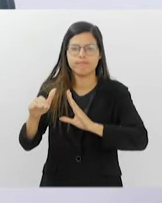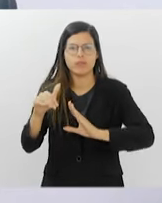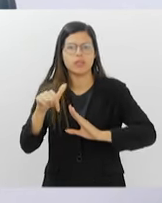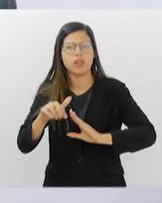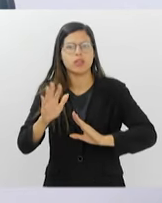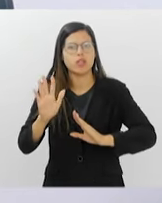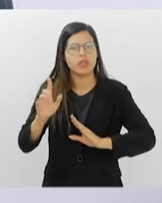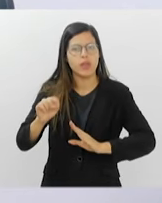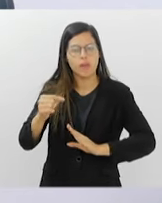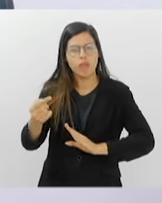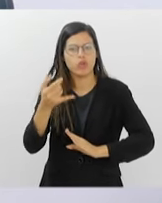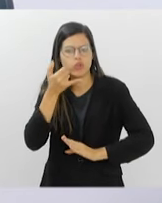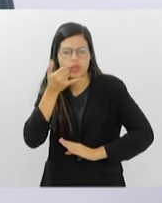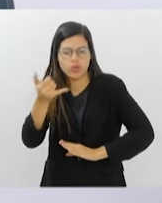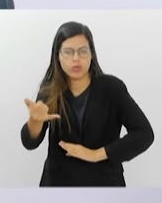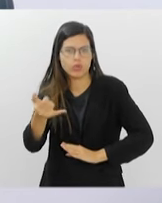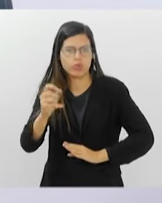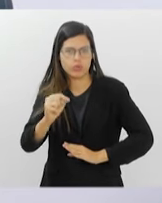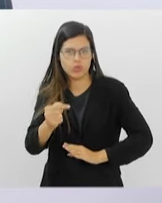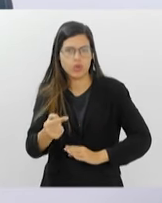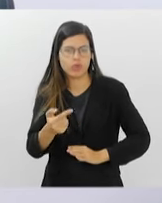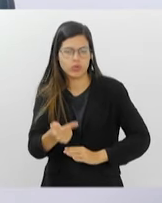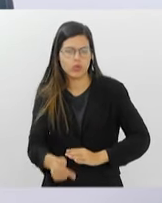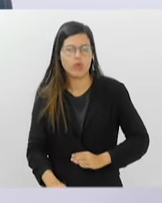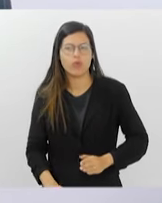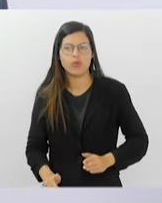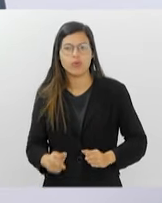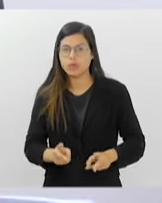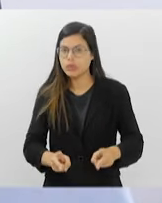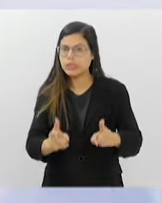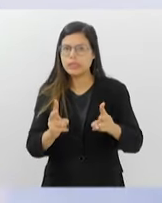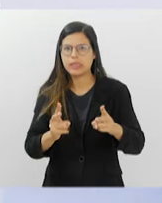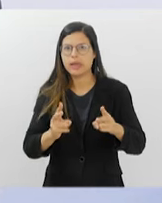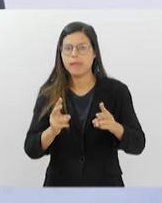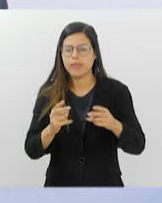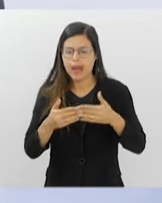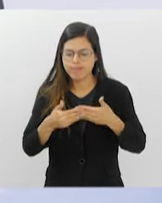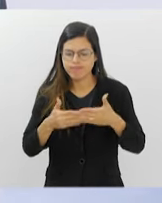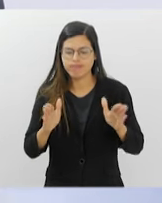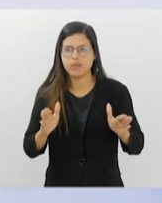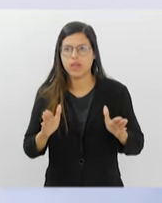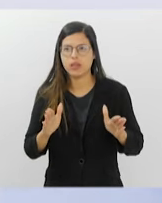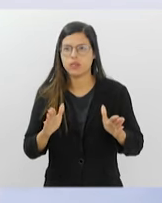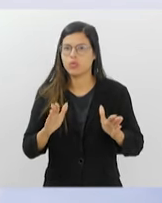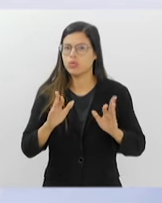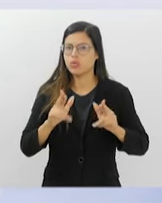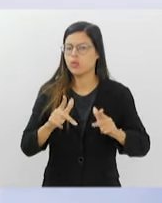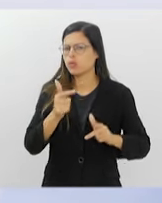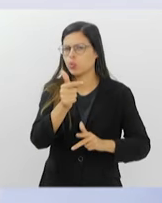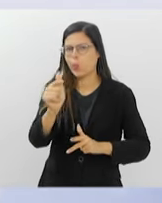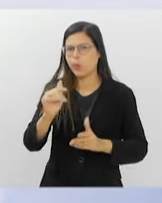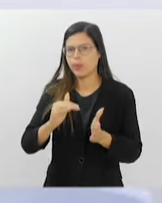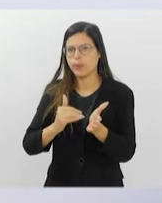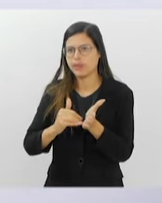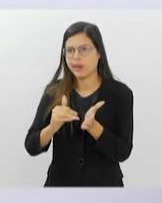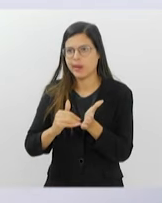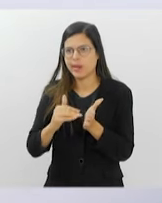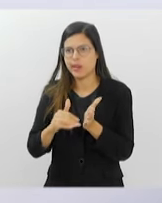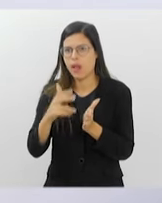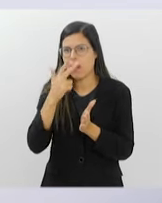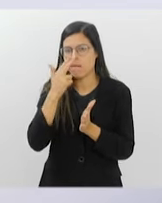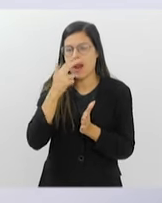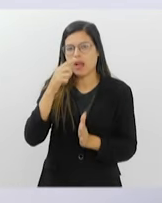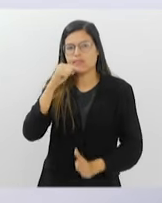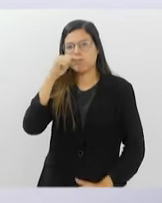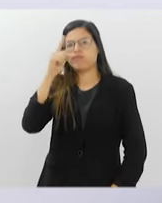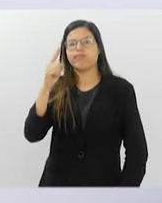sempre muito solícito diferente de muitos secretários que se sentem que acha que tem um Rei na Barriga aqui que né tem são apaniguados do